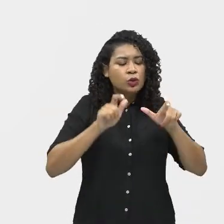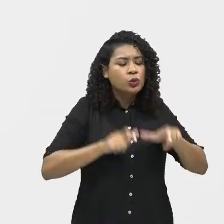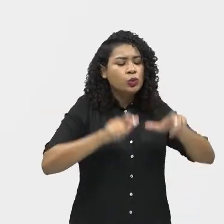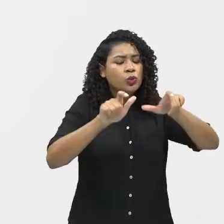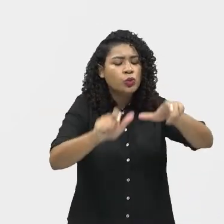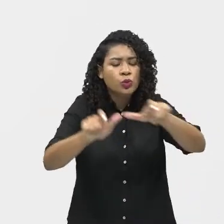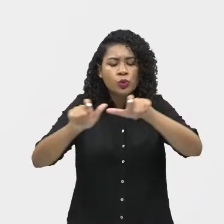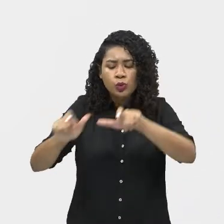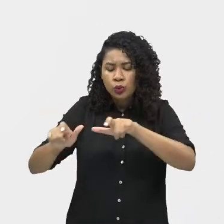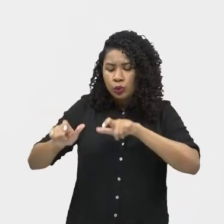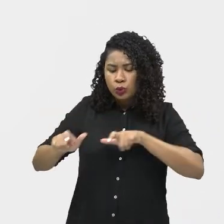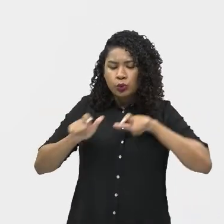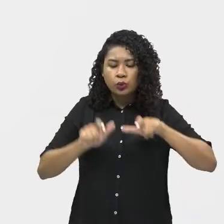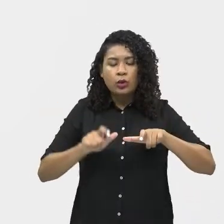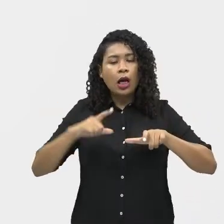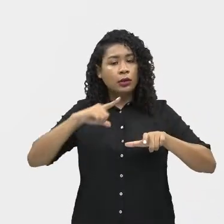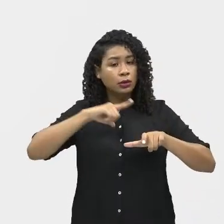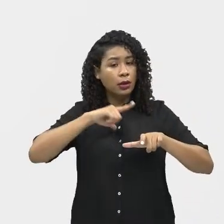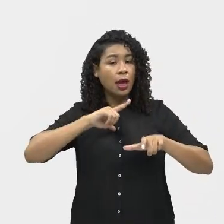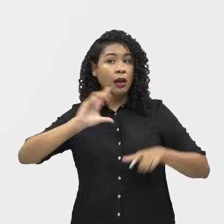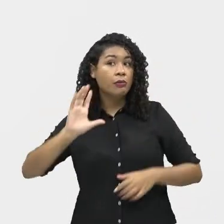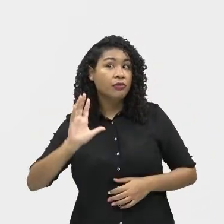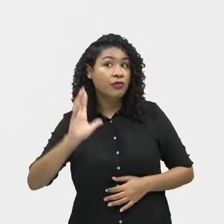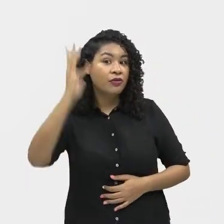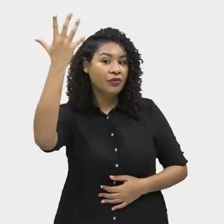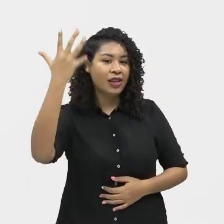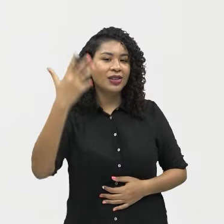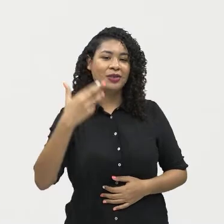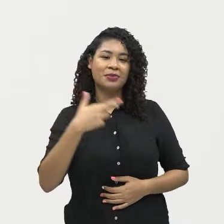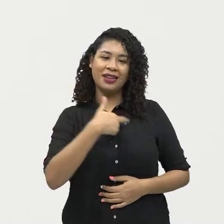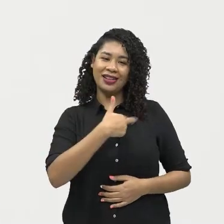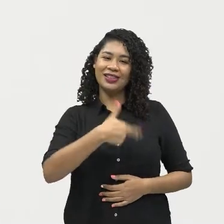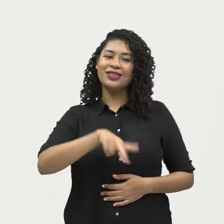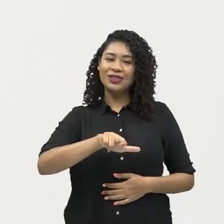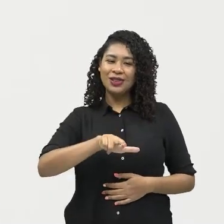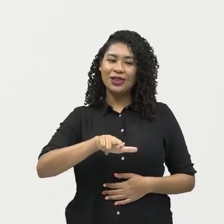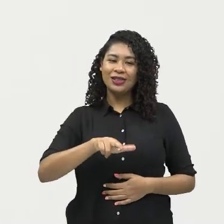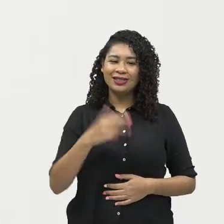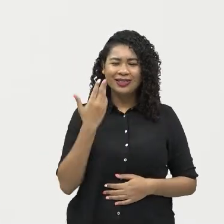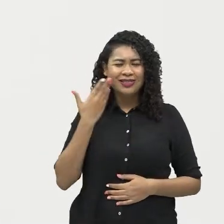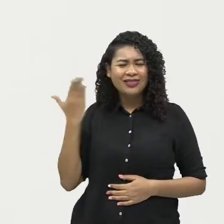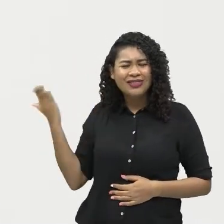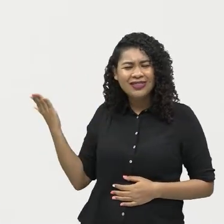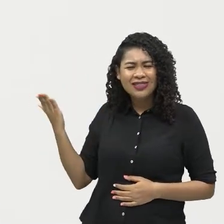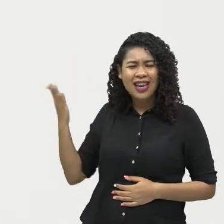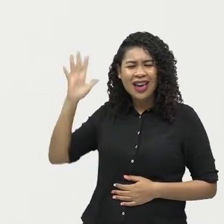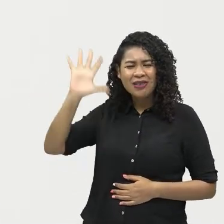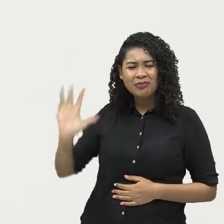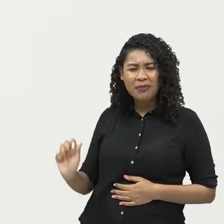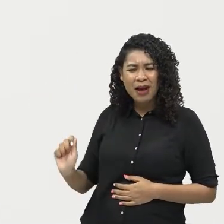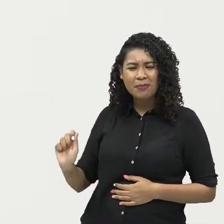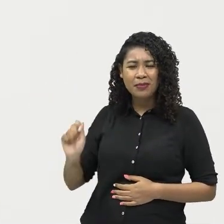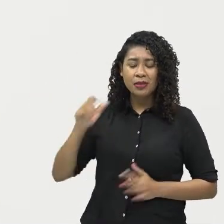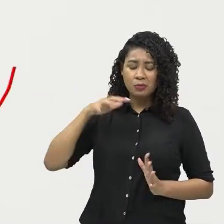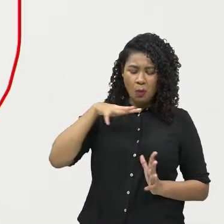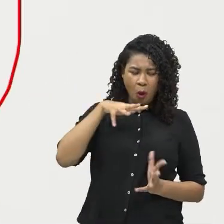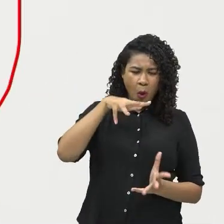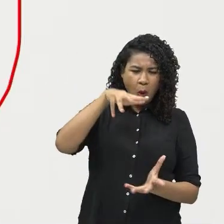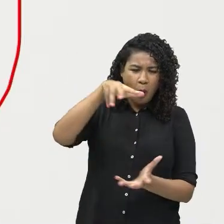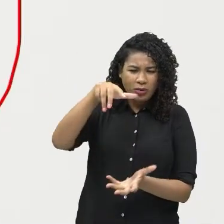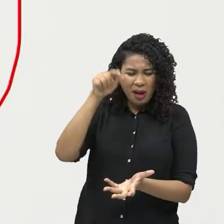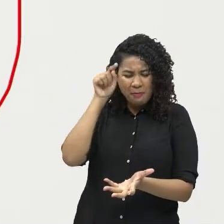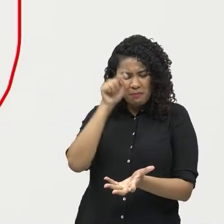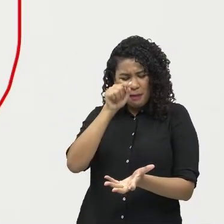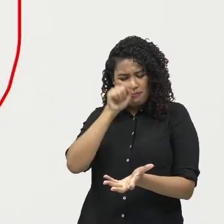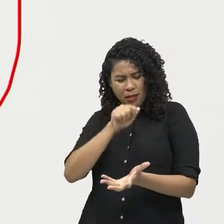ocorre o fenômeno religioso. Para pensar aqui, olha, o mundo inteiro está permeado de